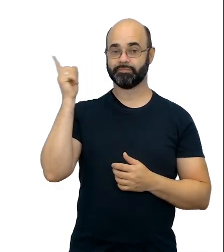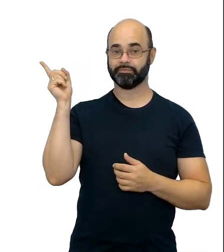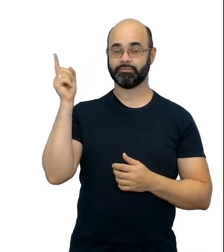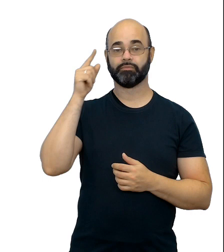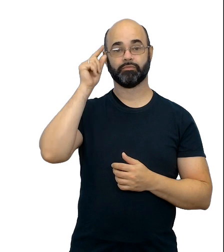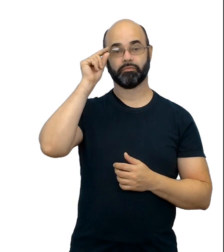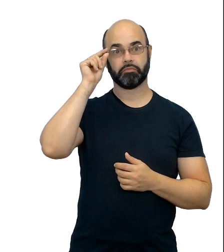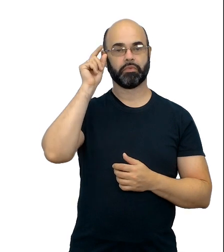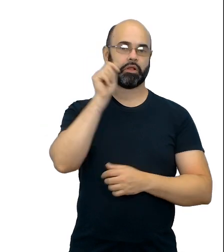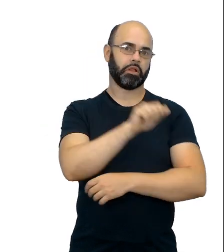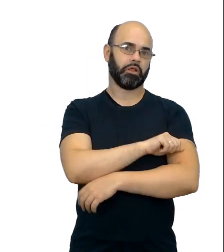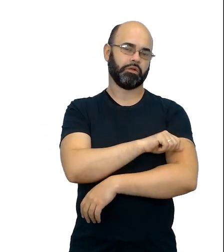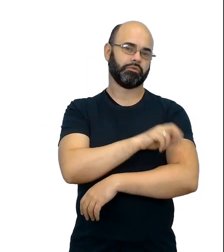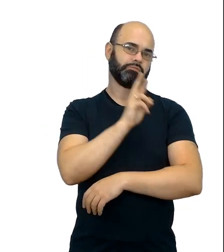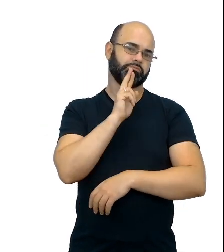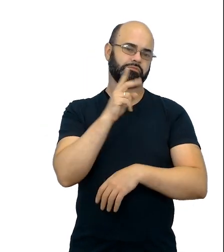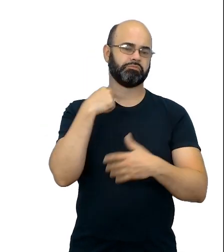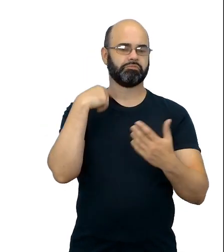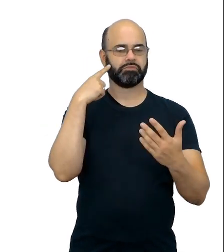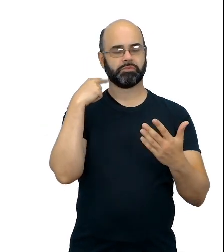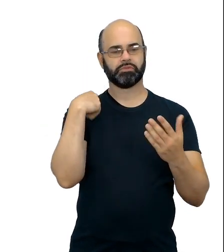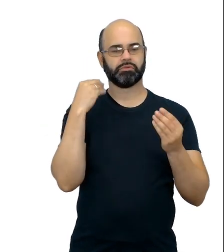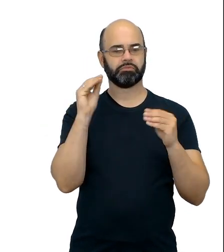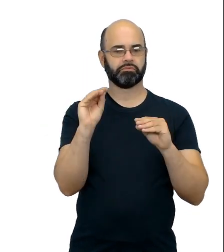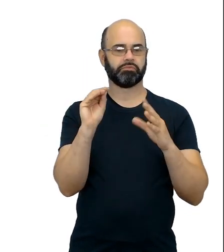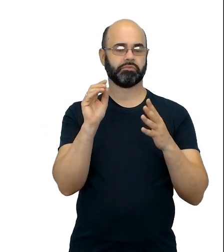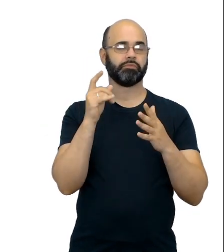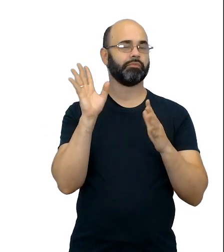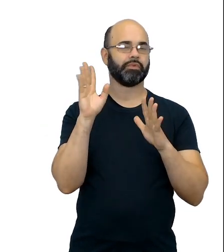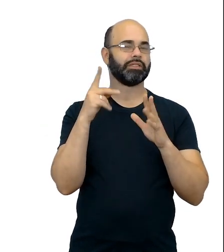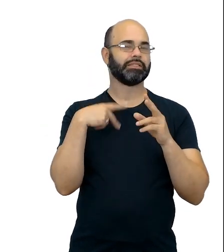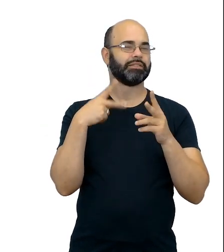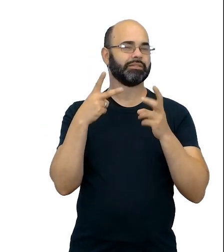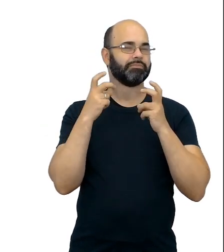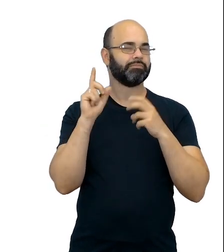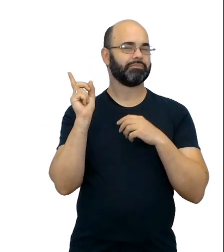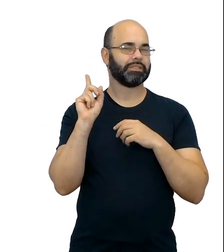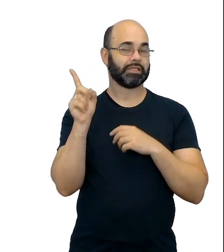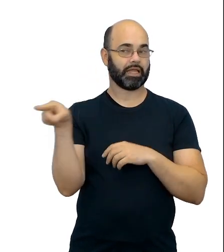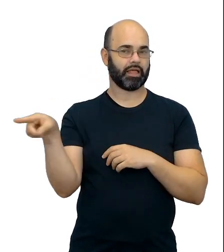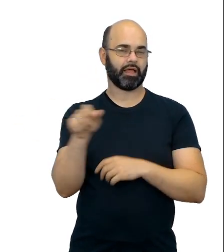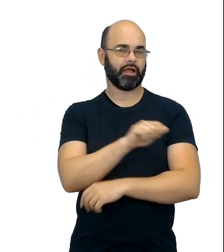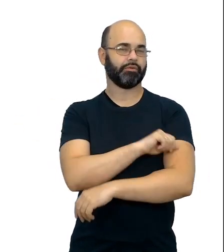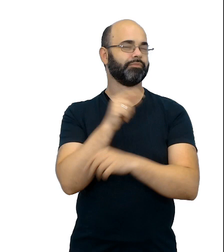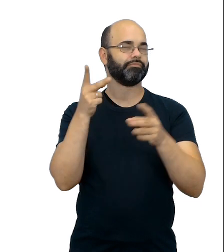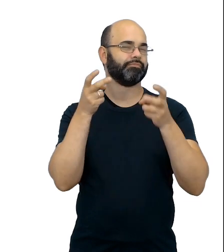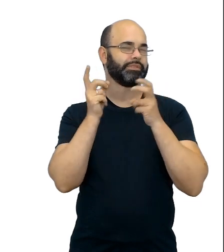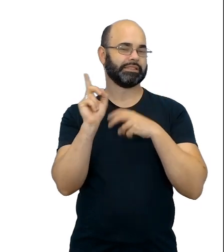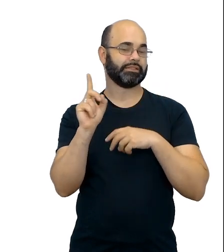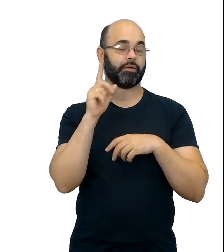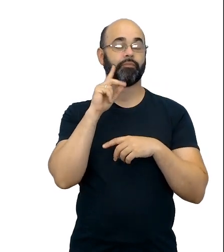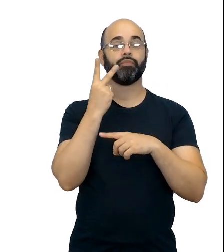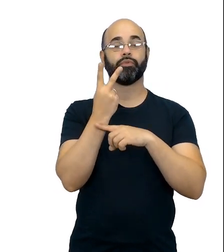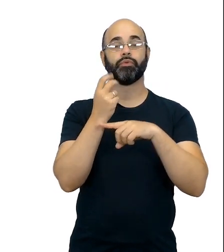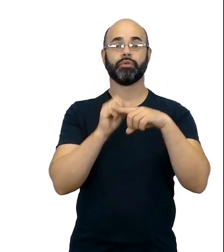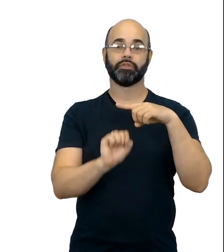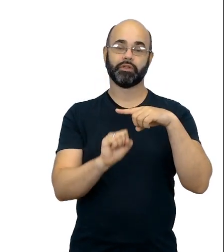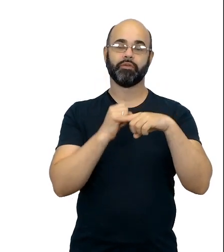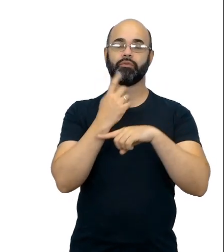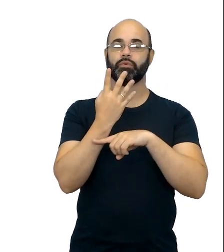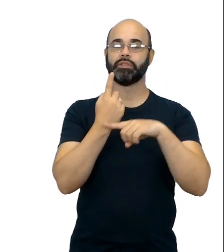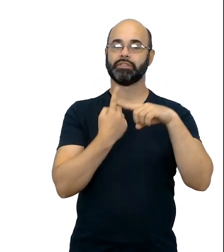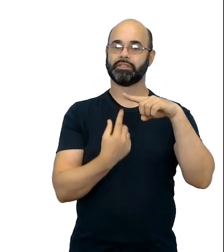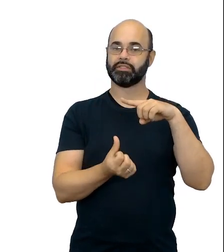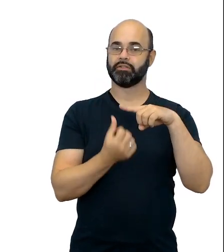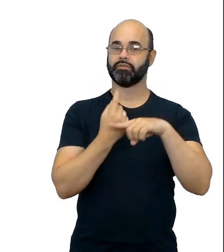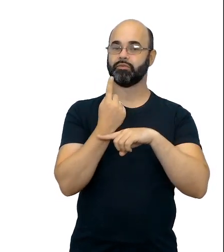que falou, ó, eu tenho que adicionar, e ele não percebe aí, né, que 2 oitavos, 4